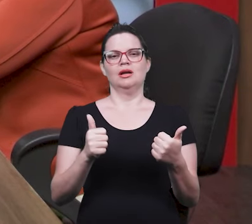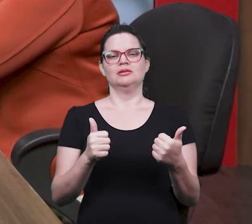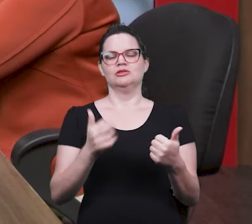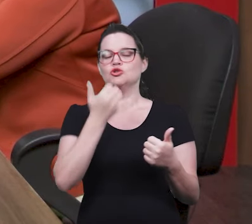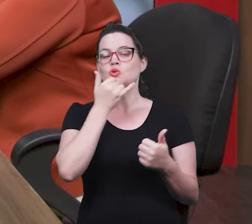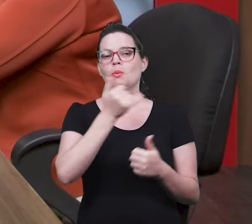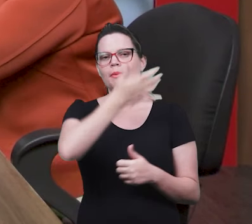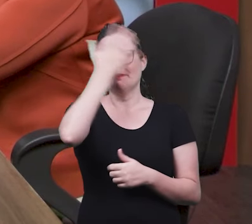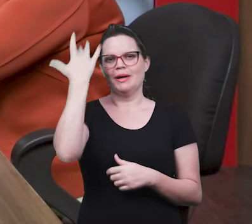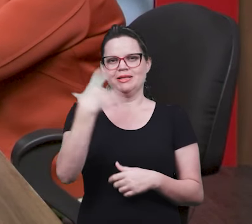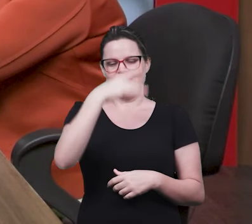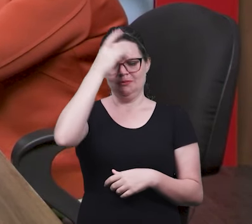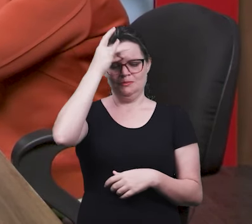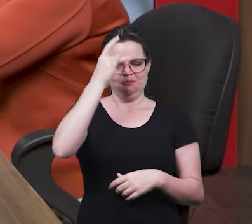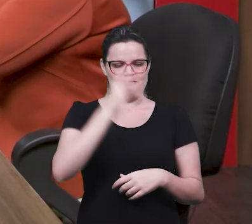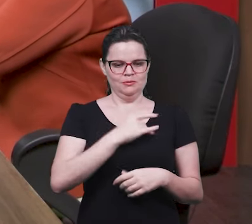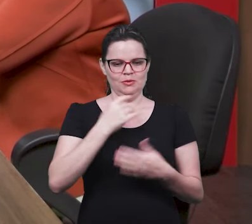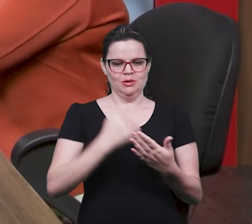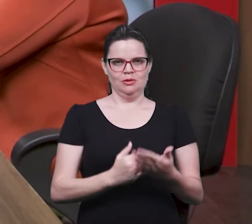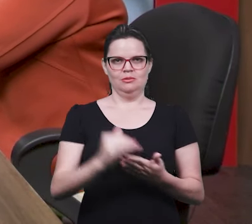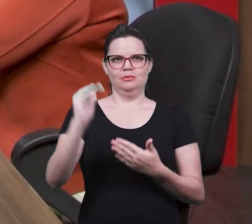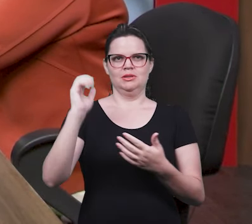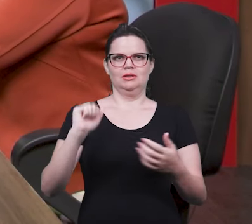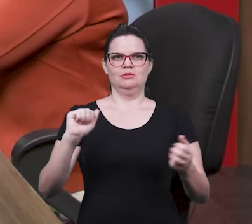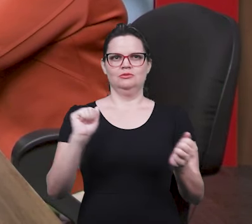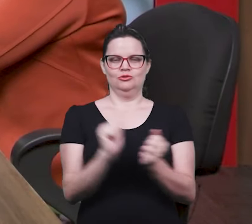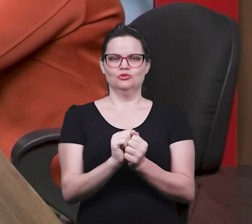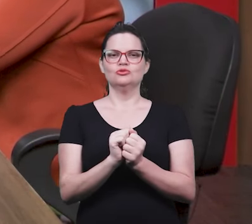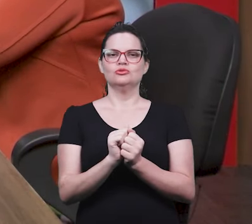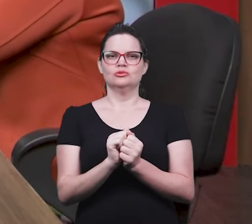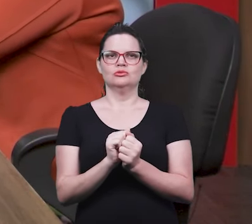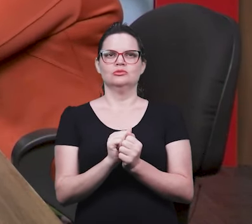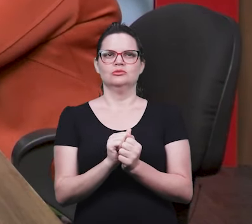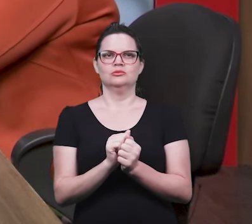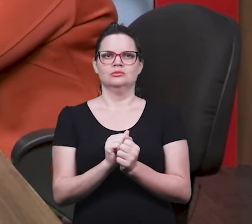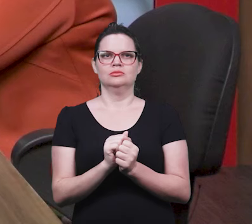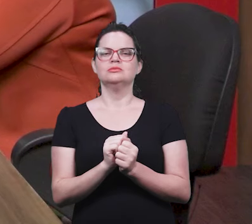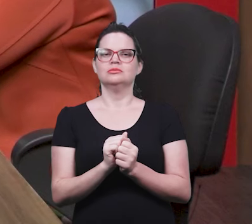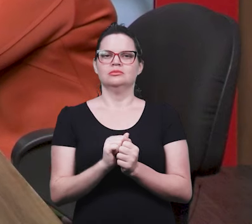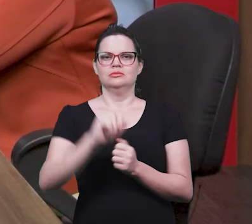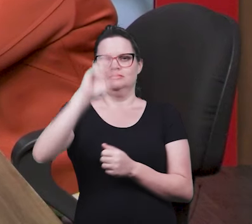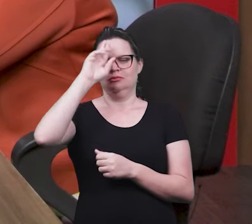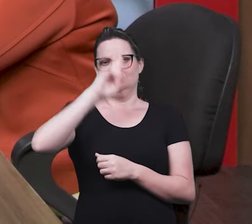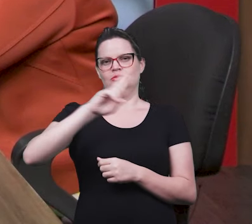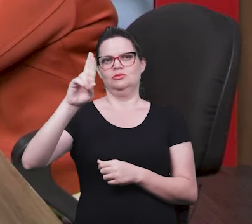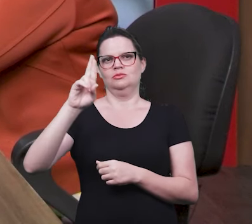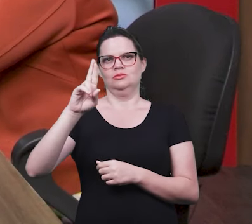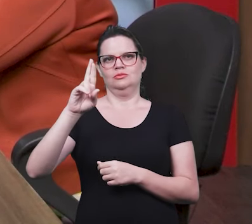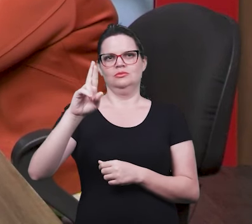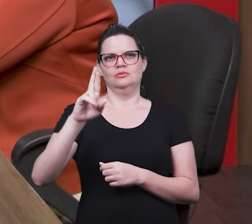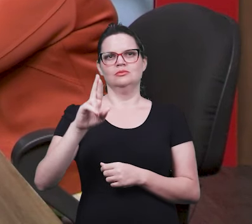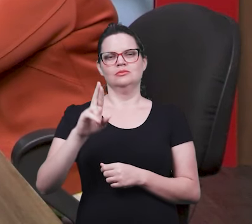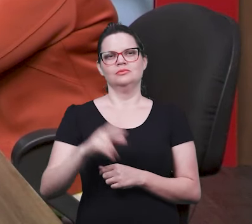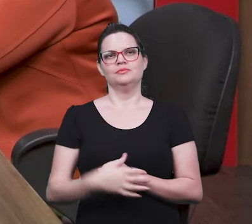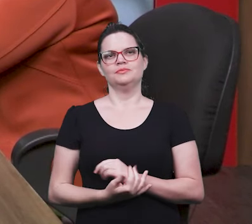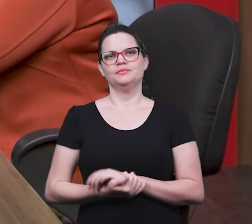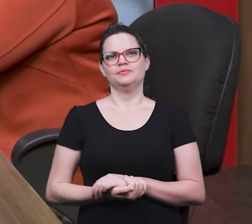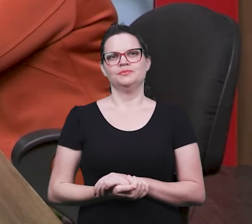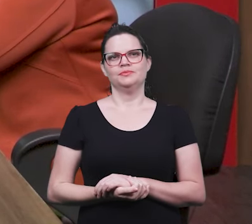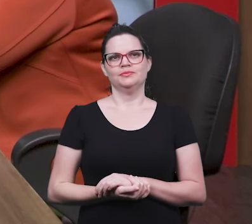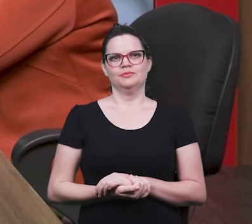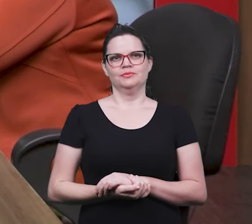pelo Espírito Santo e começaram a caminhar juntos com o Senhor num outro tempo da